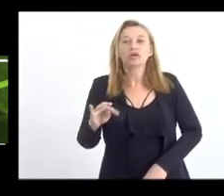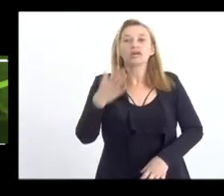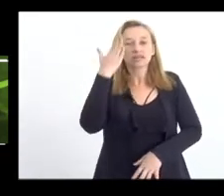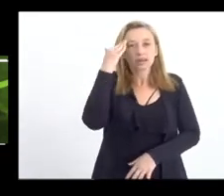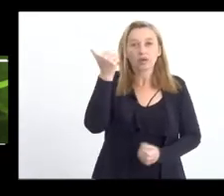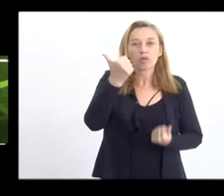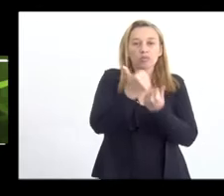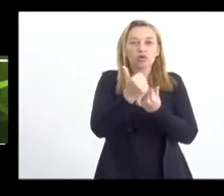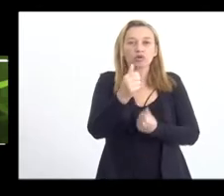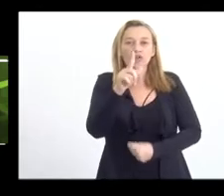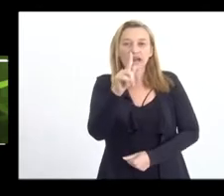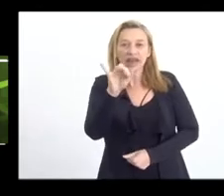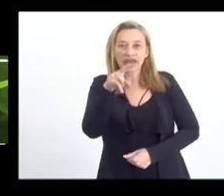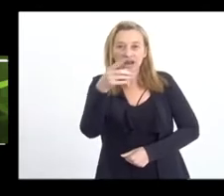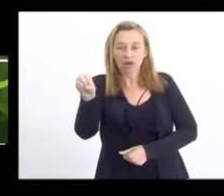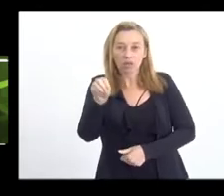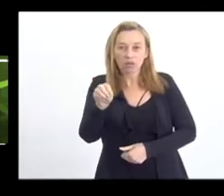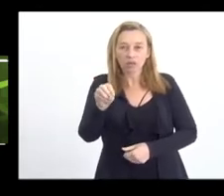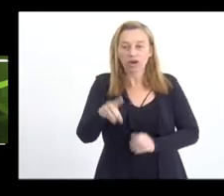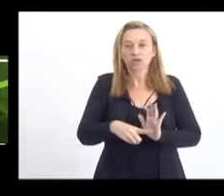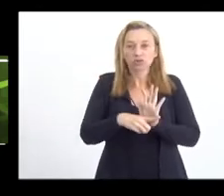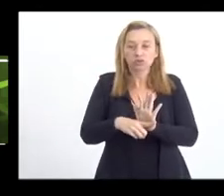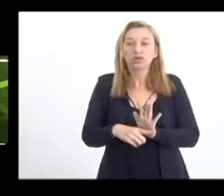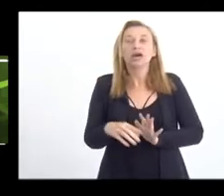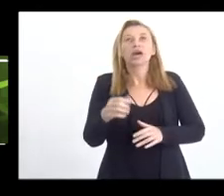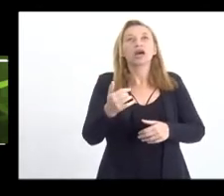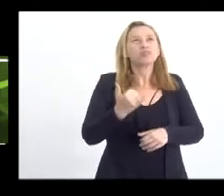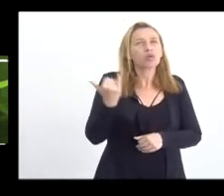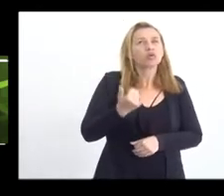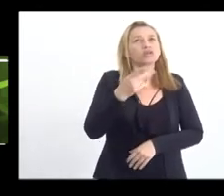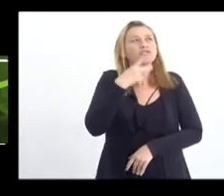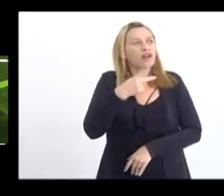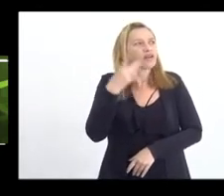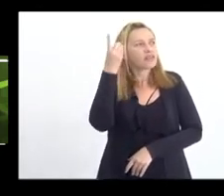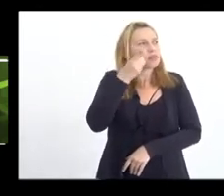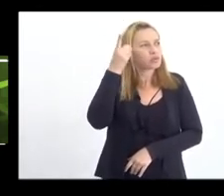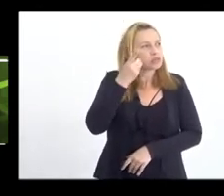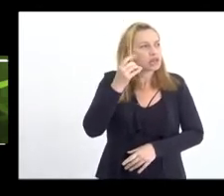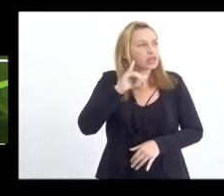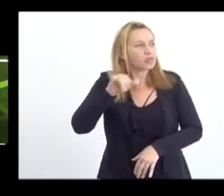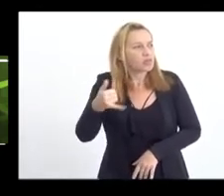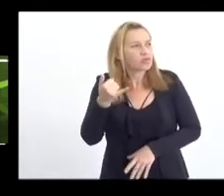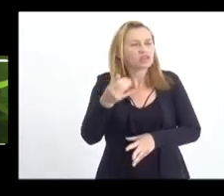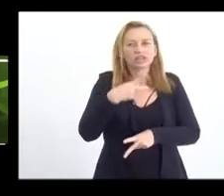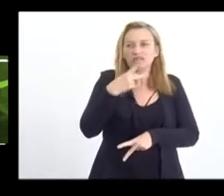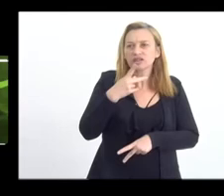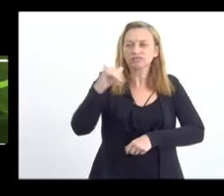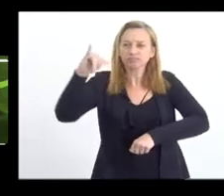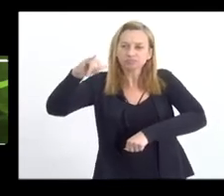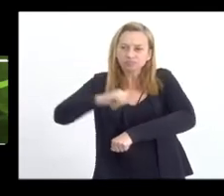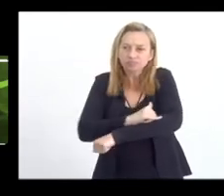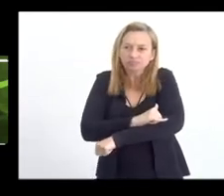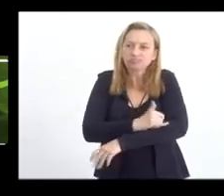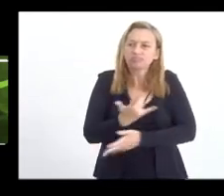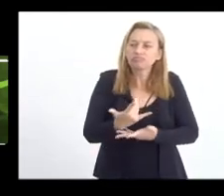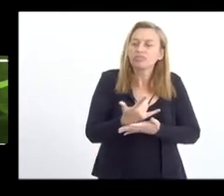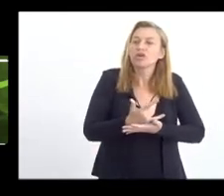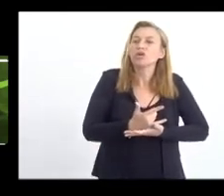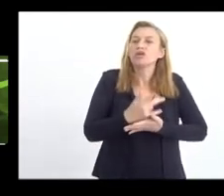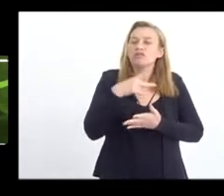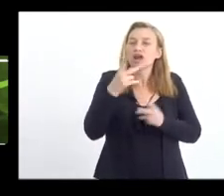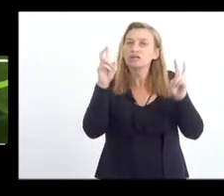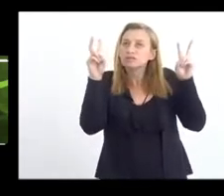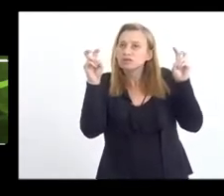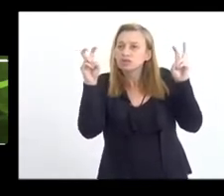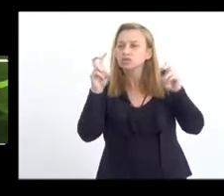Santos Dumont, e é importante também a gente falar, deputada, e aproveitar que estamos falando de aeroportos, a gente destacar essa